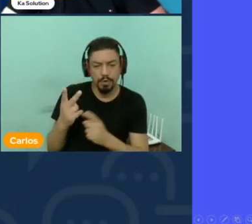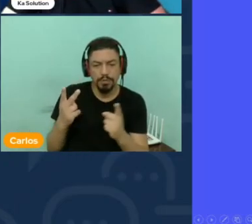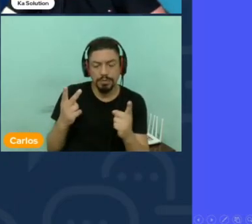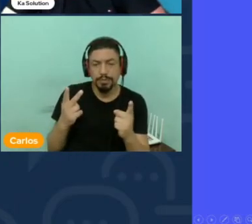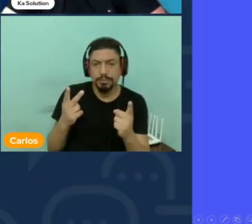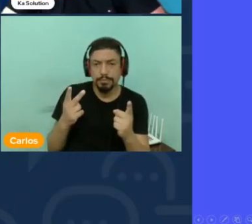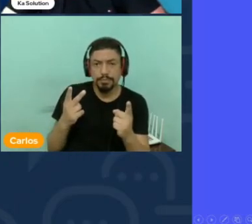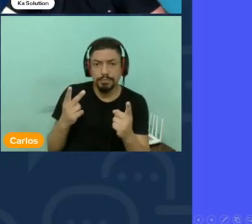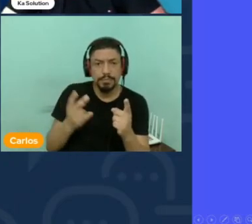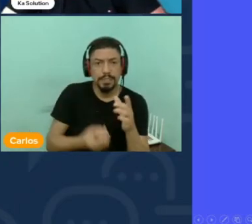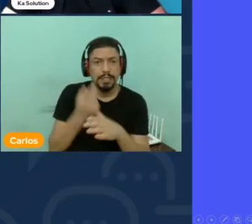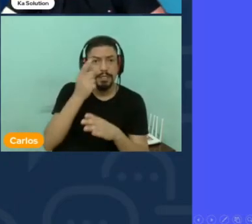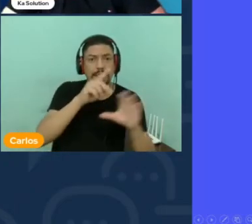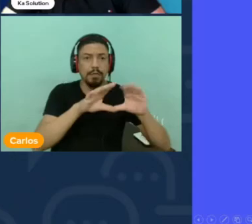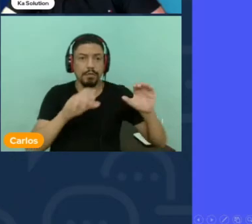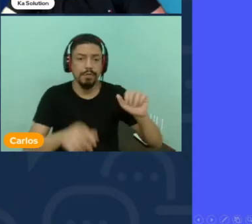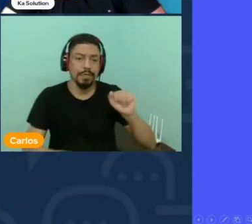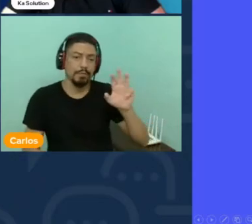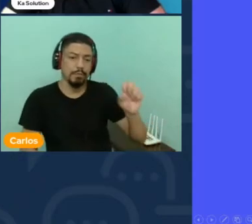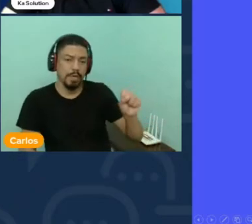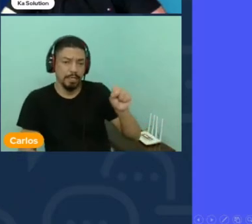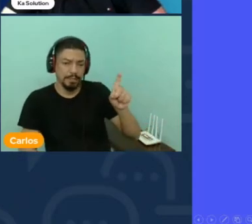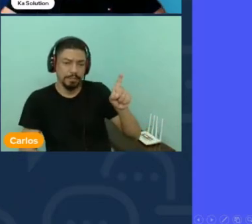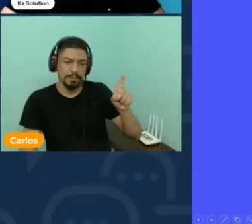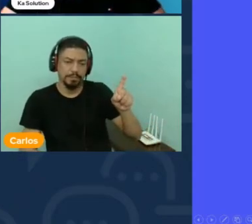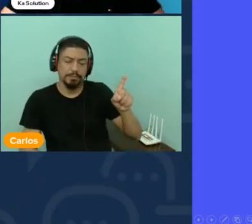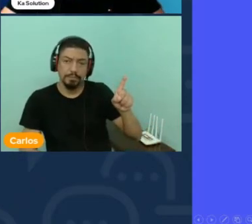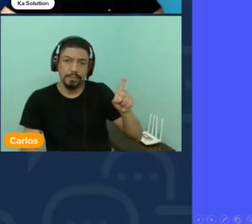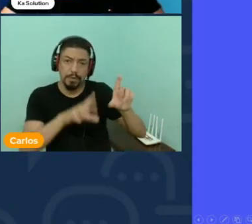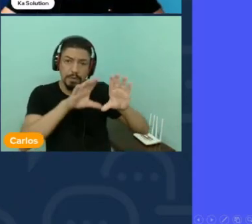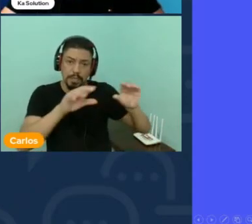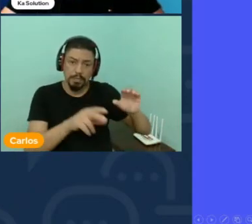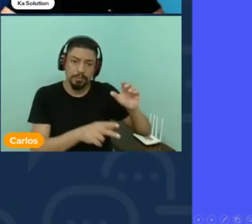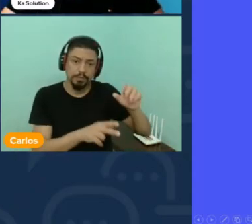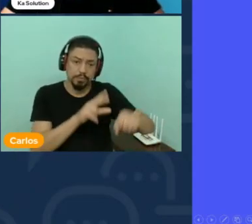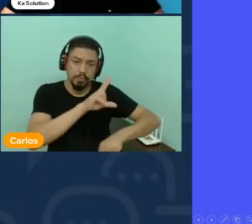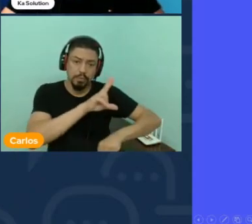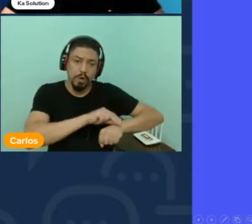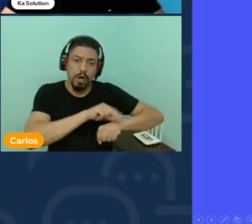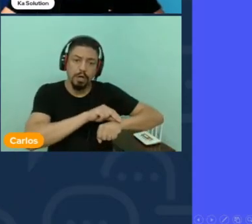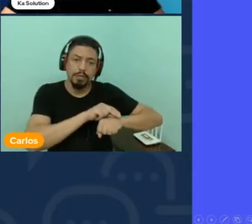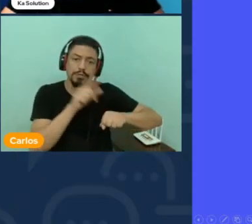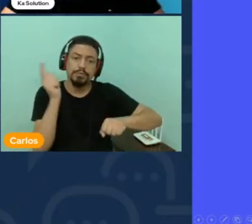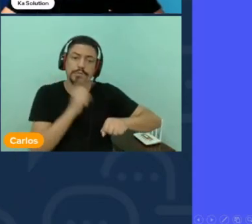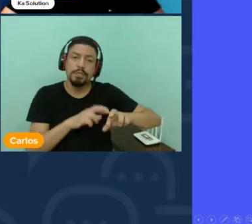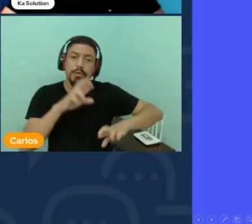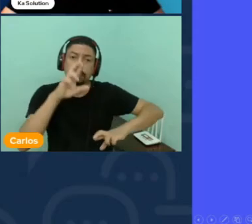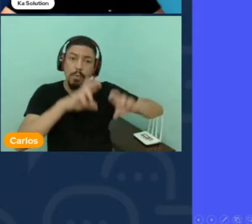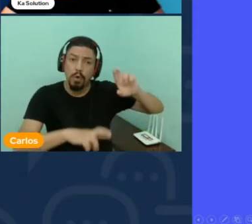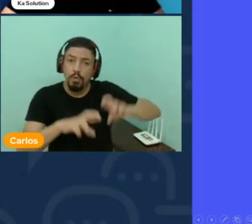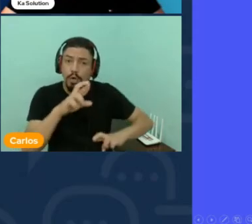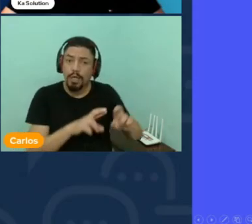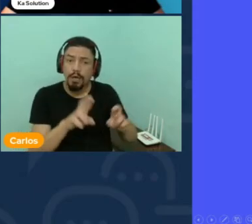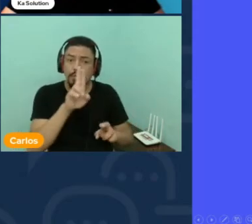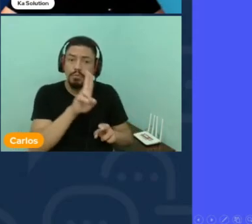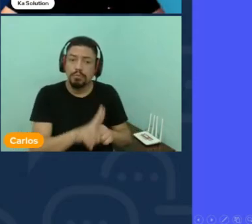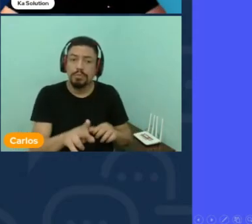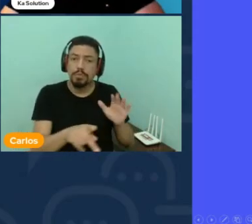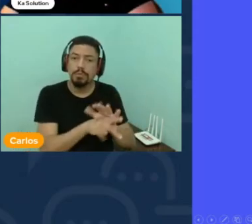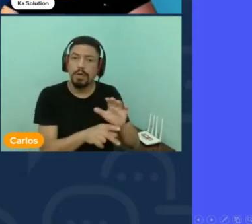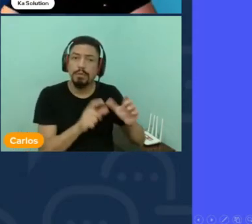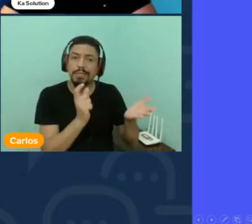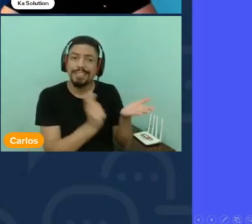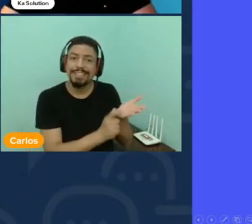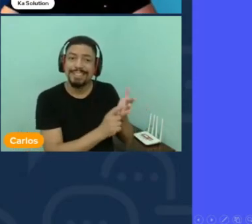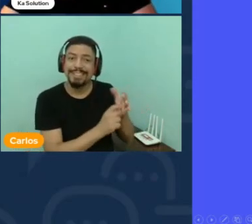nuvem da AWS. Com o Amazon CloudWatch, eu posso monitorar a utilização da CPU